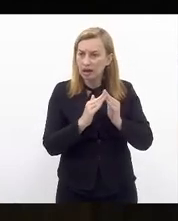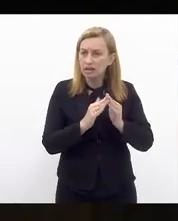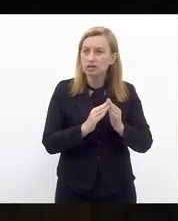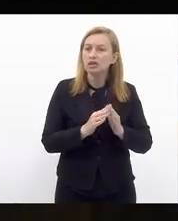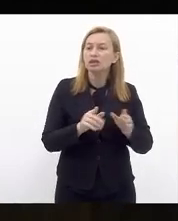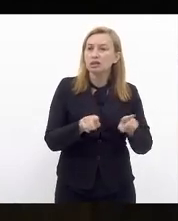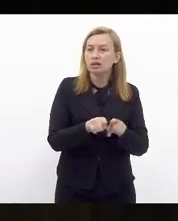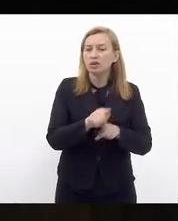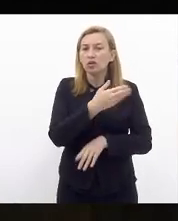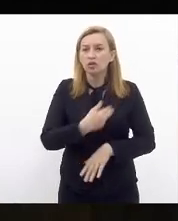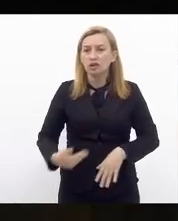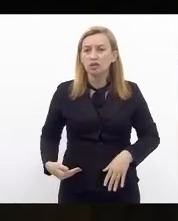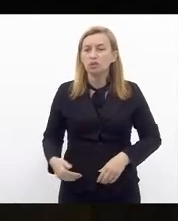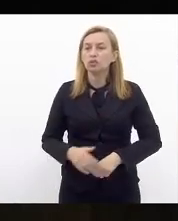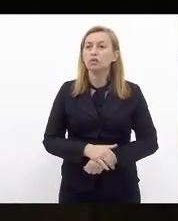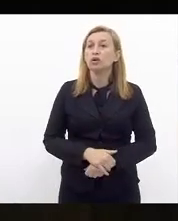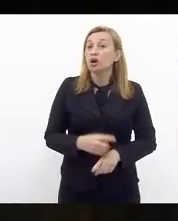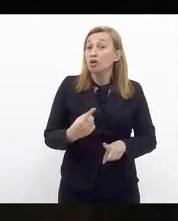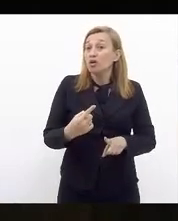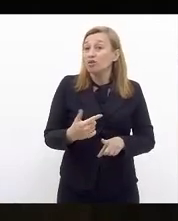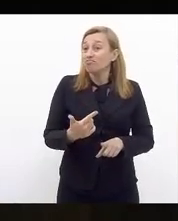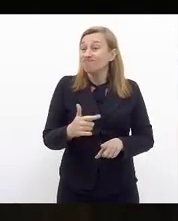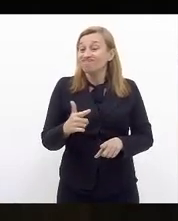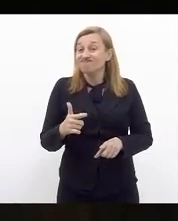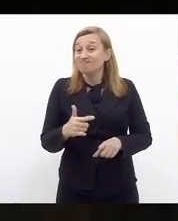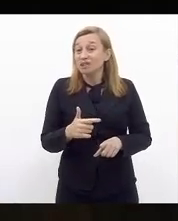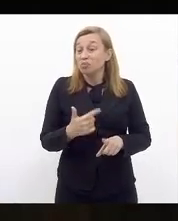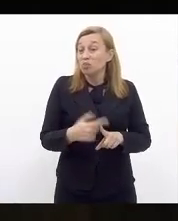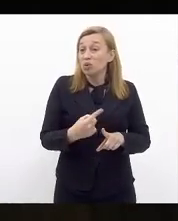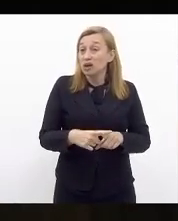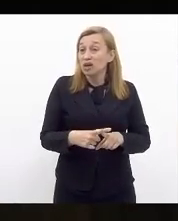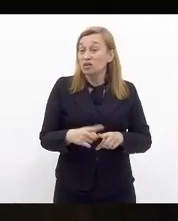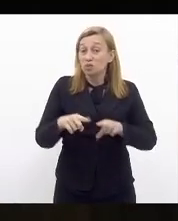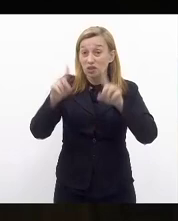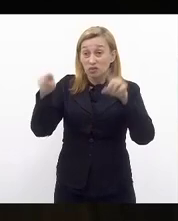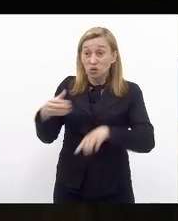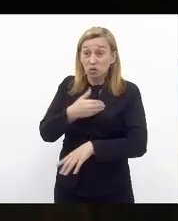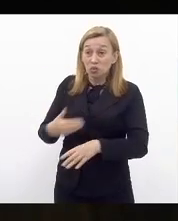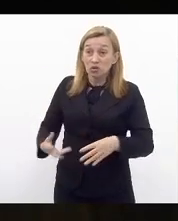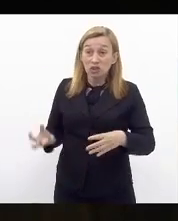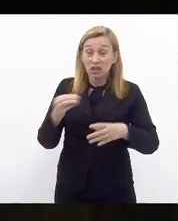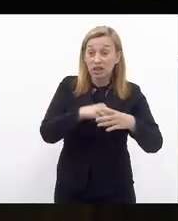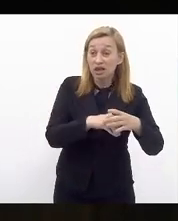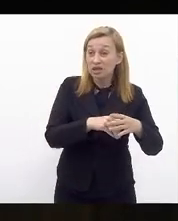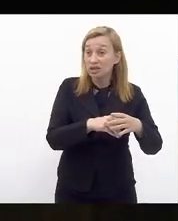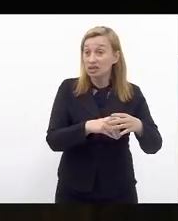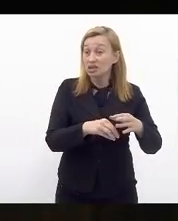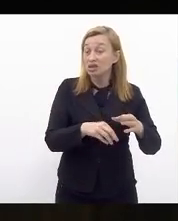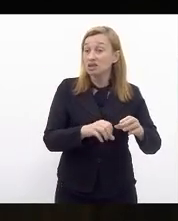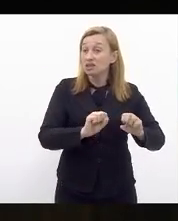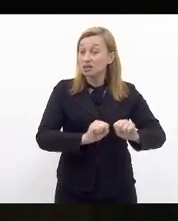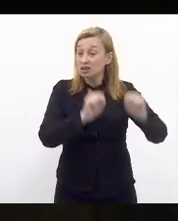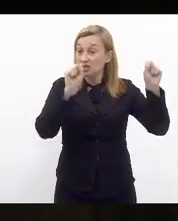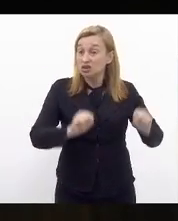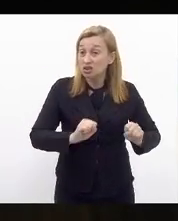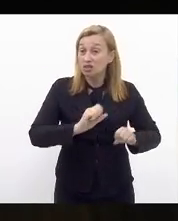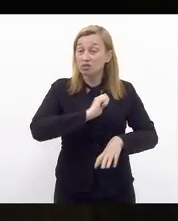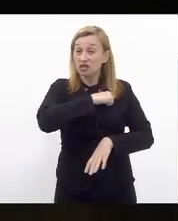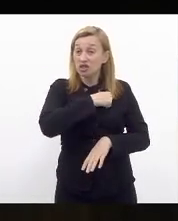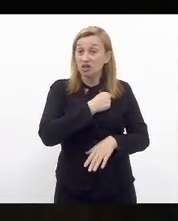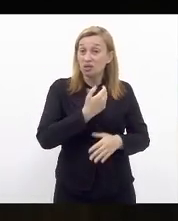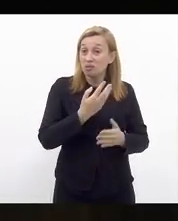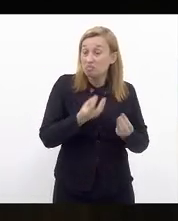posteriormente com o governador funcionando porque senão nossos servidores e entrar nesse regime de recuperação fiscal ainda mais vulnerabilizadas